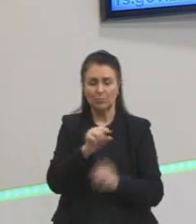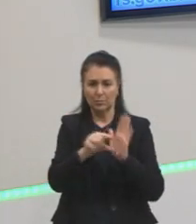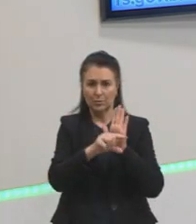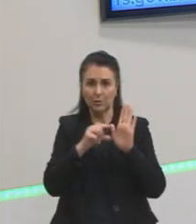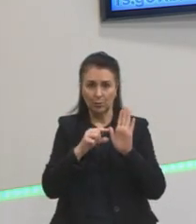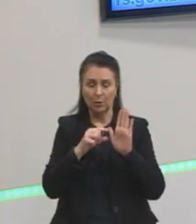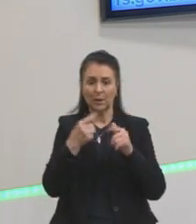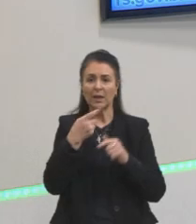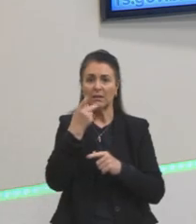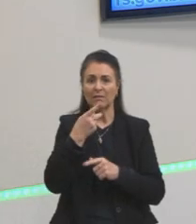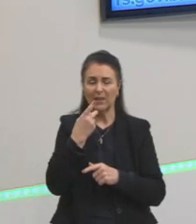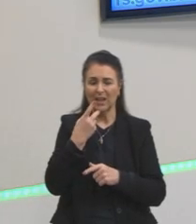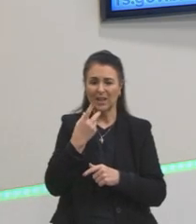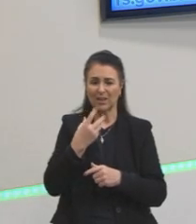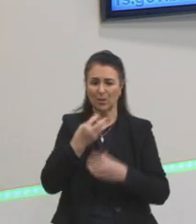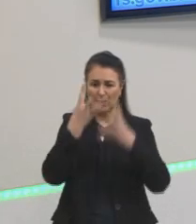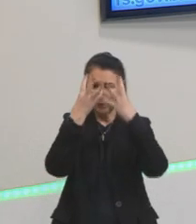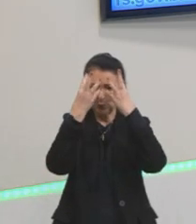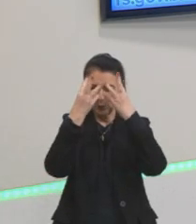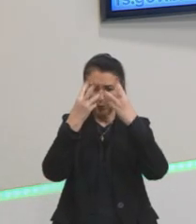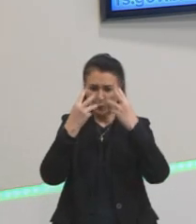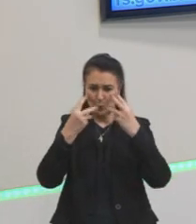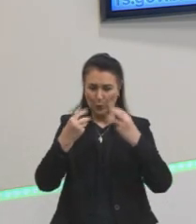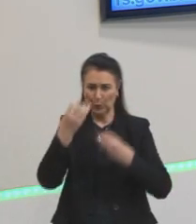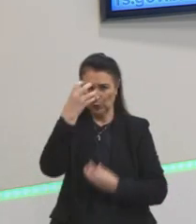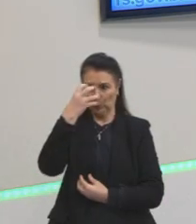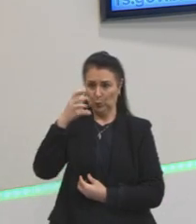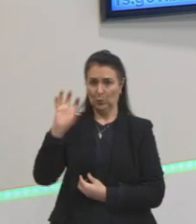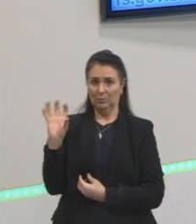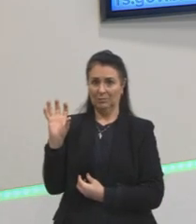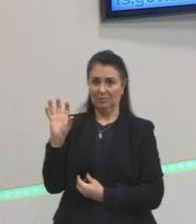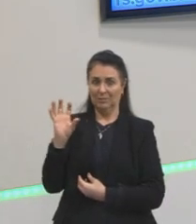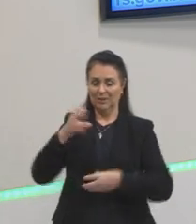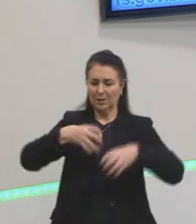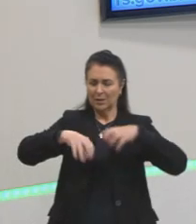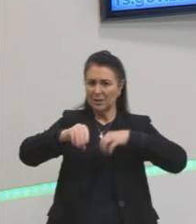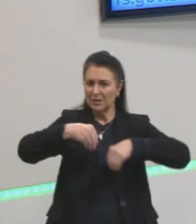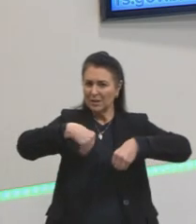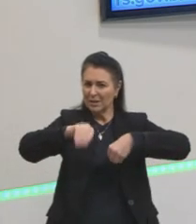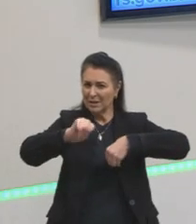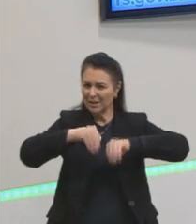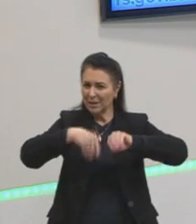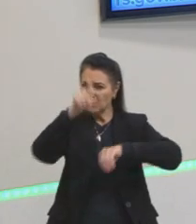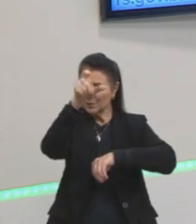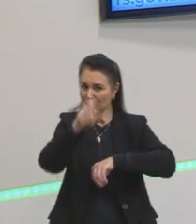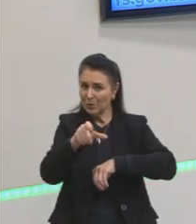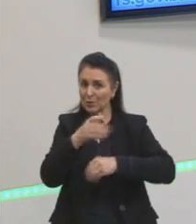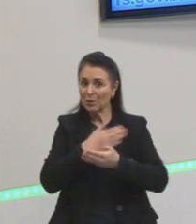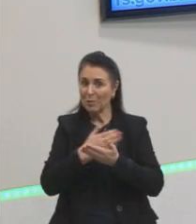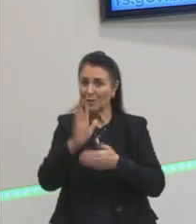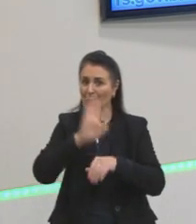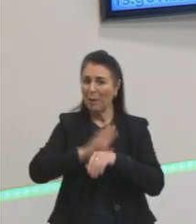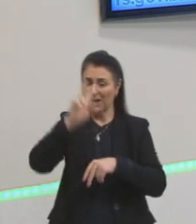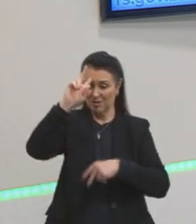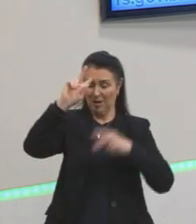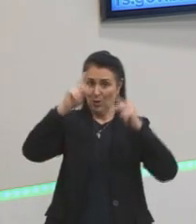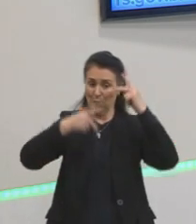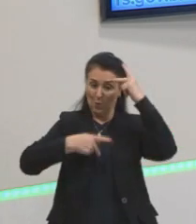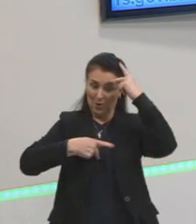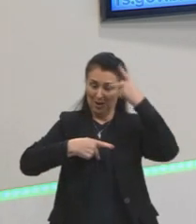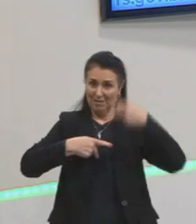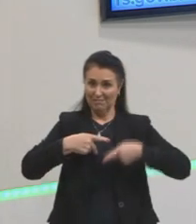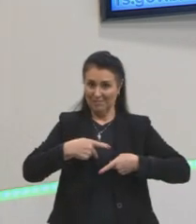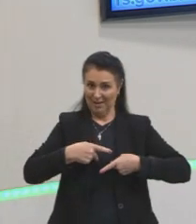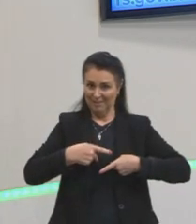a partir do momento dessa flexibilização as pessoas começam a pensar muito mais em si mesmo de que no coletivo e